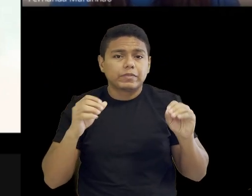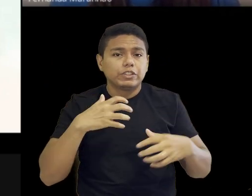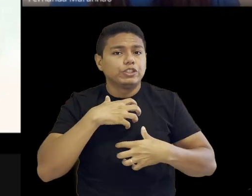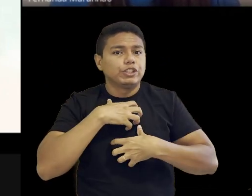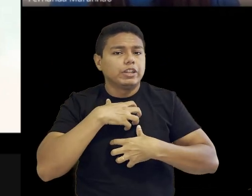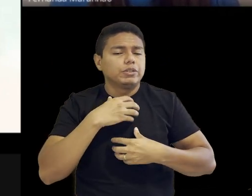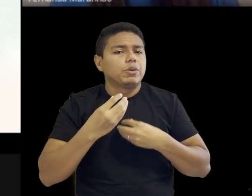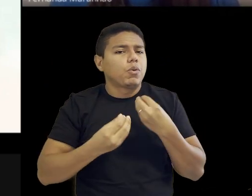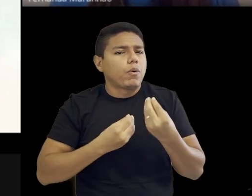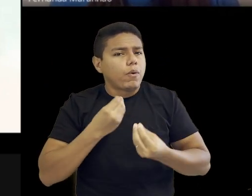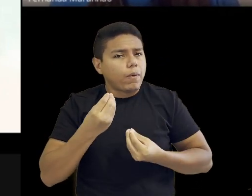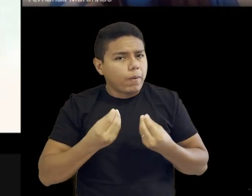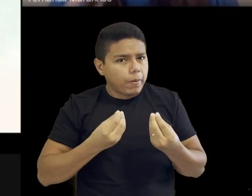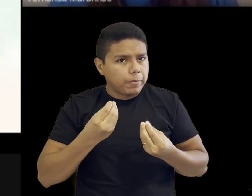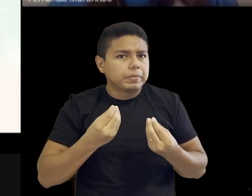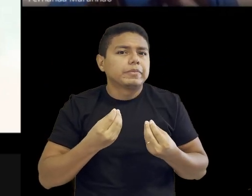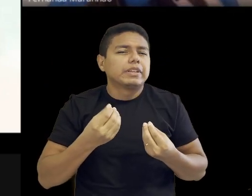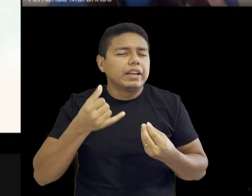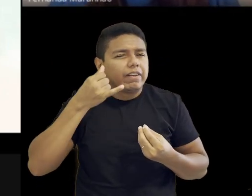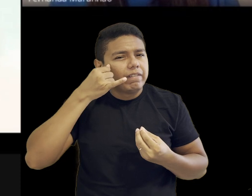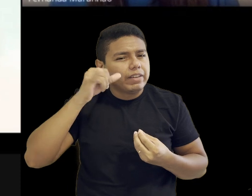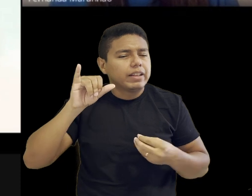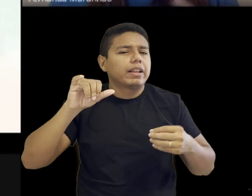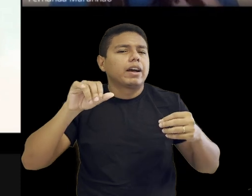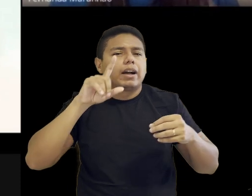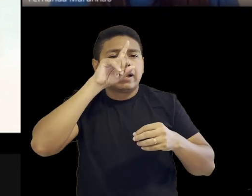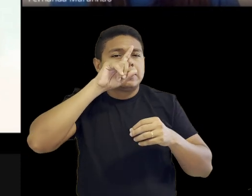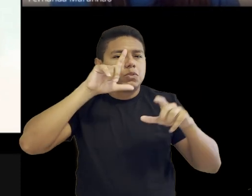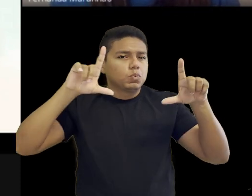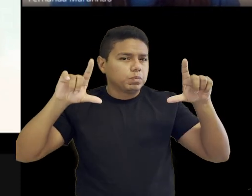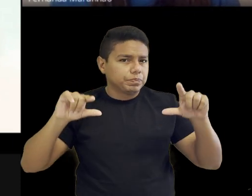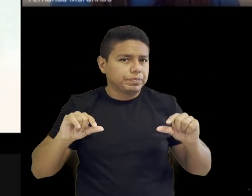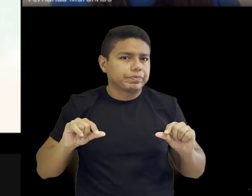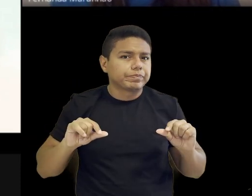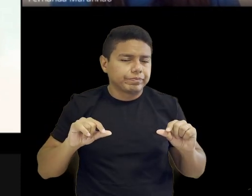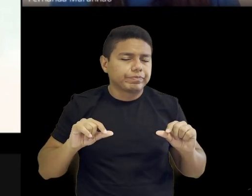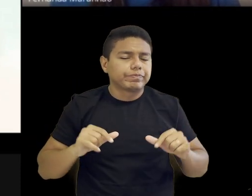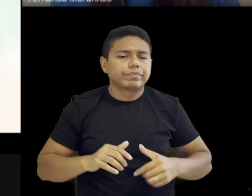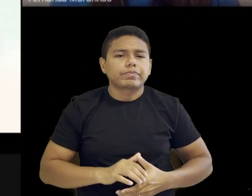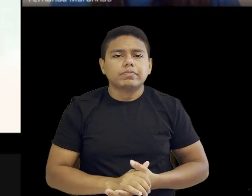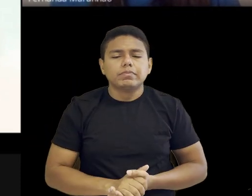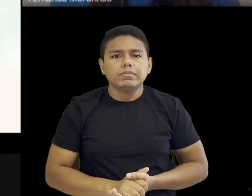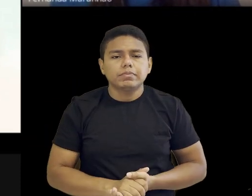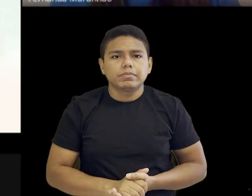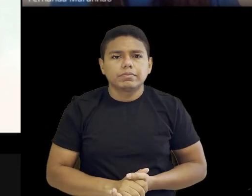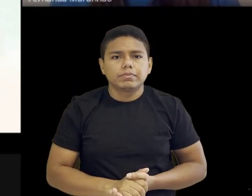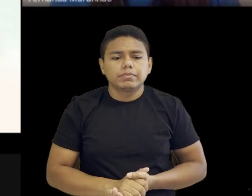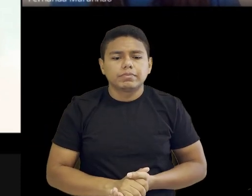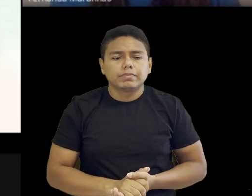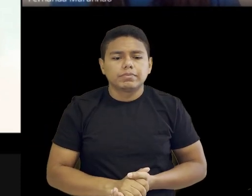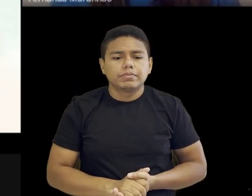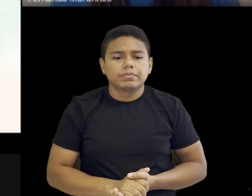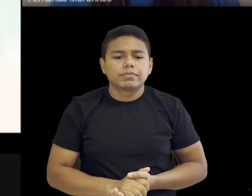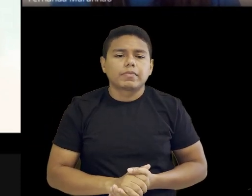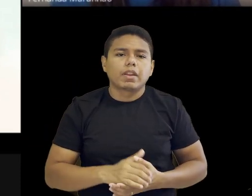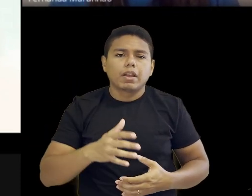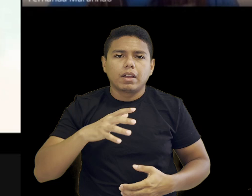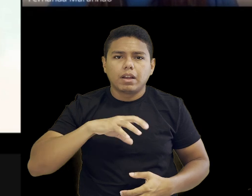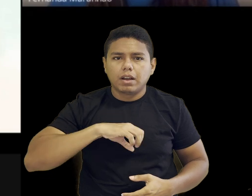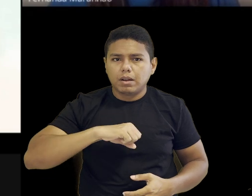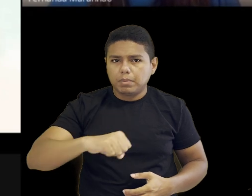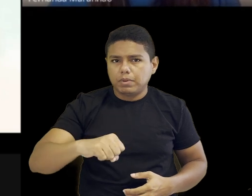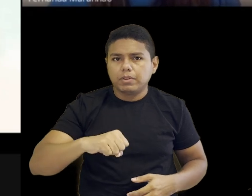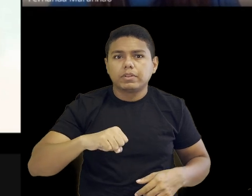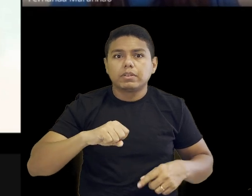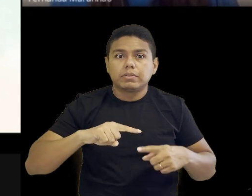seguro, a forma de manejar e fazer redução de risco para essa pessoa.